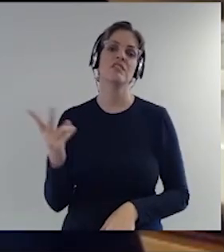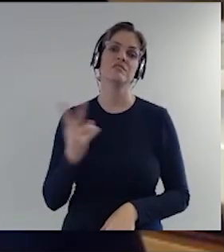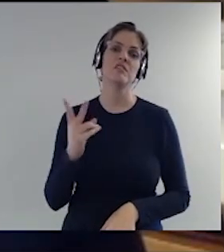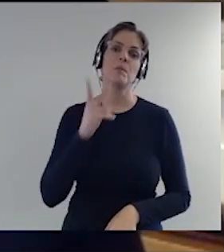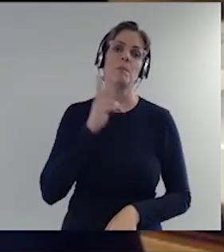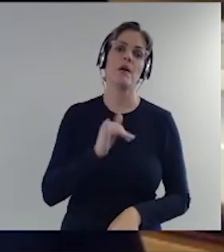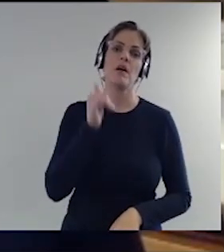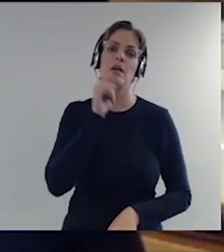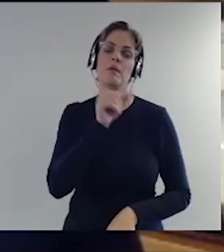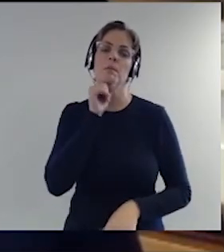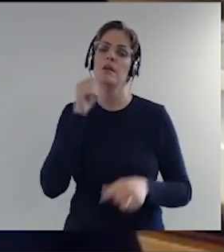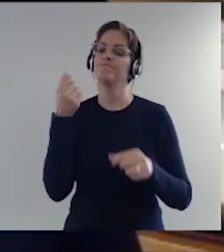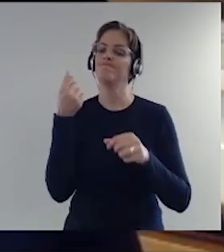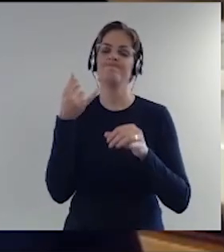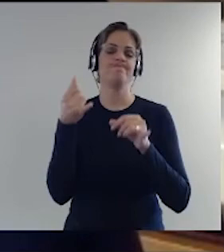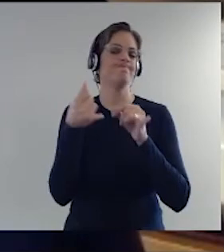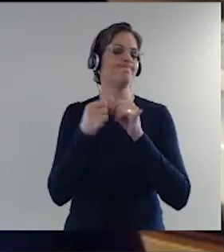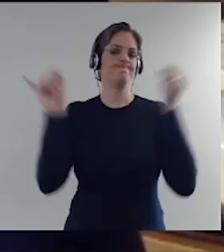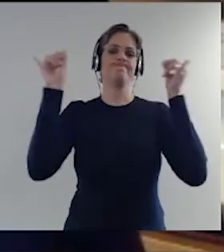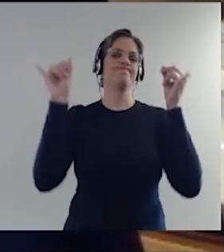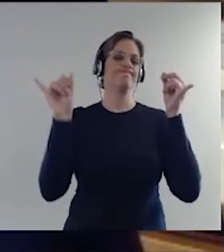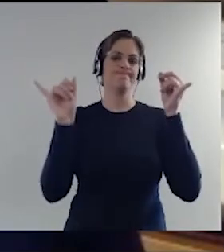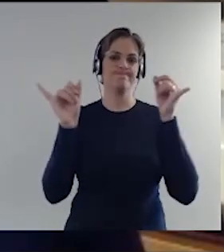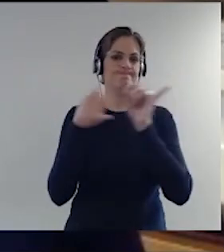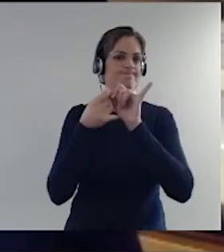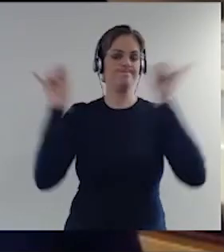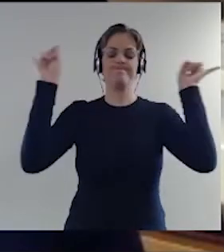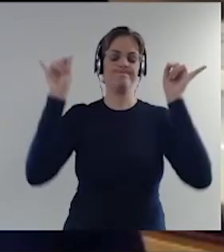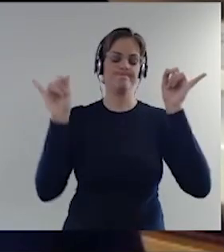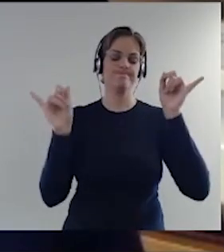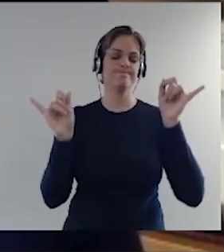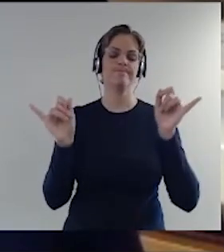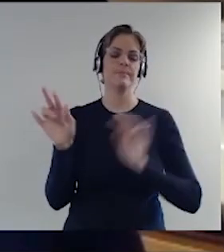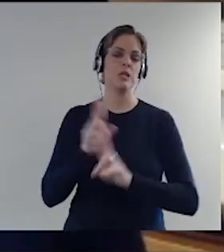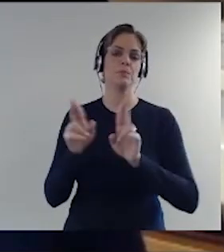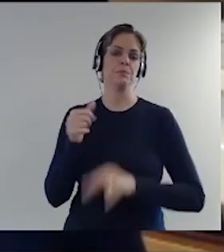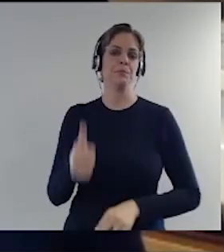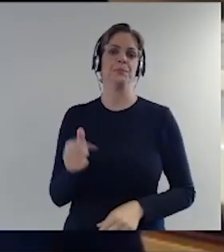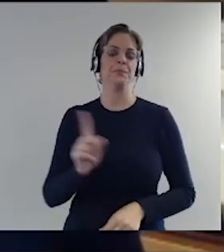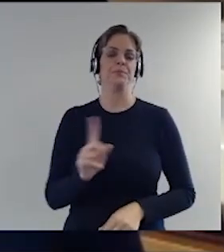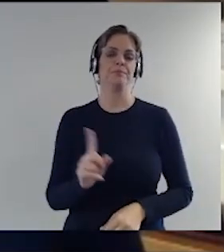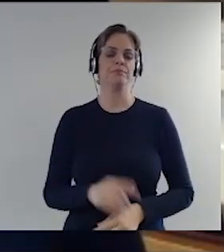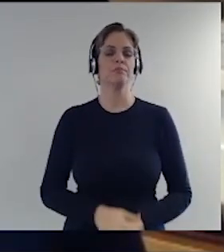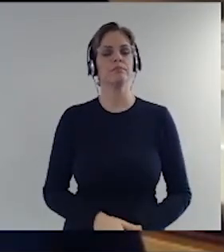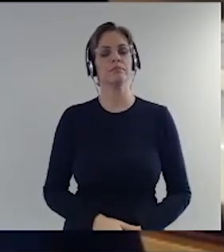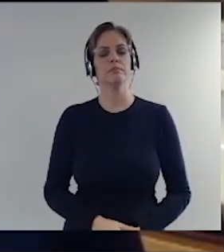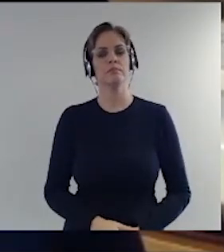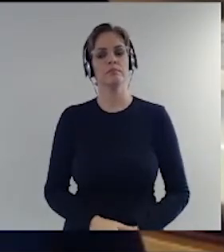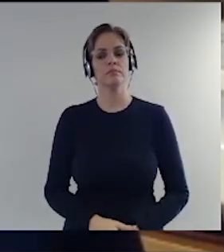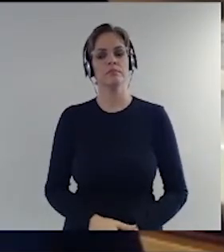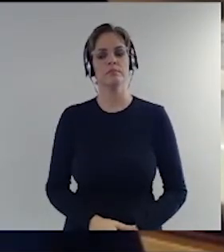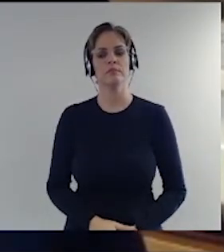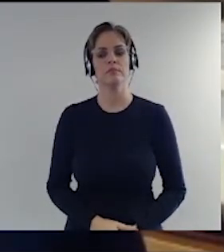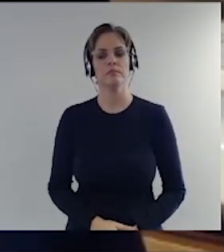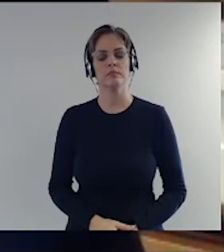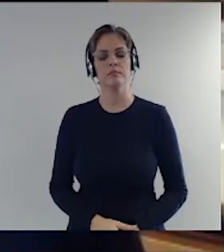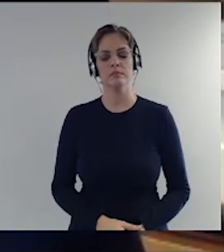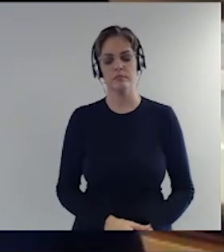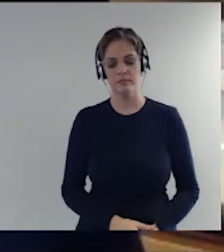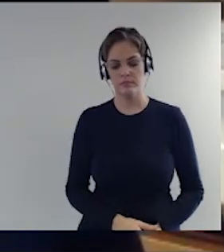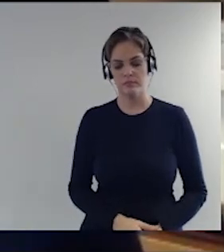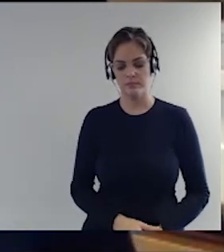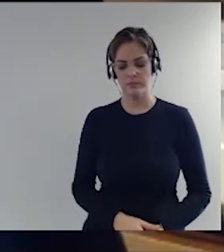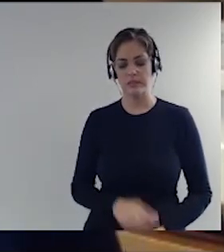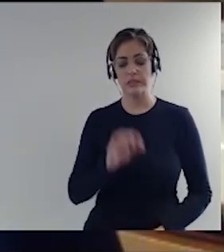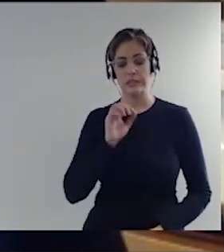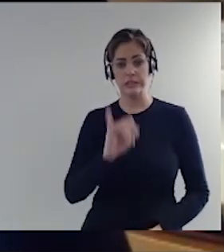genitores no seu relacionamento. Tenho certeza absoluta que nós não encontramos nenhuma situação de alienação